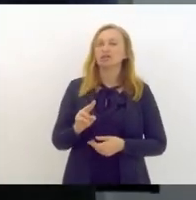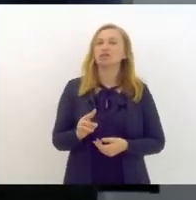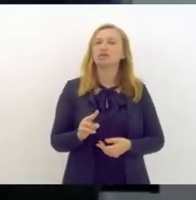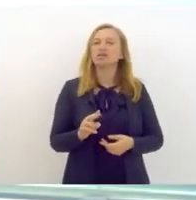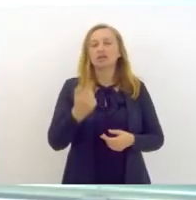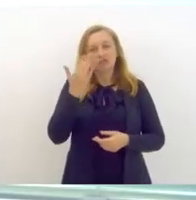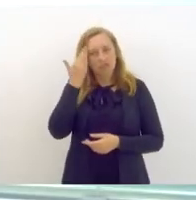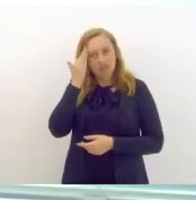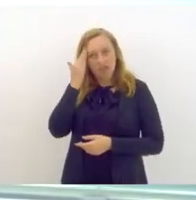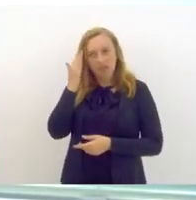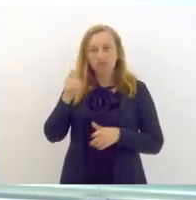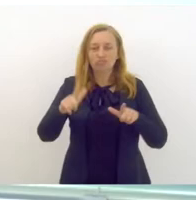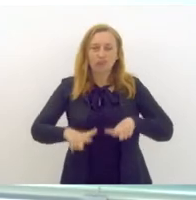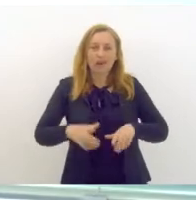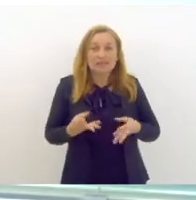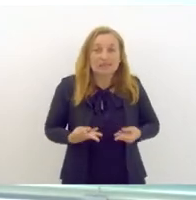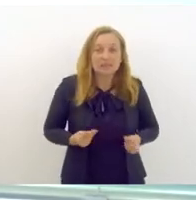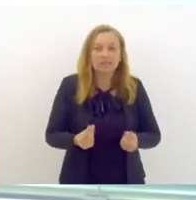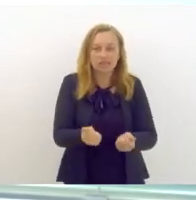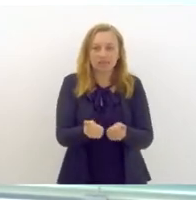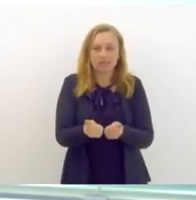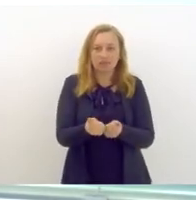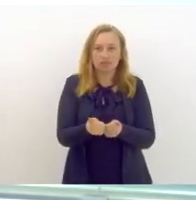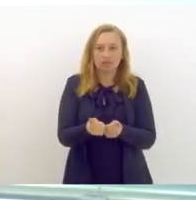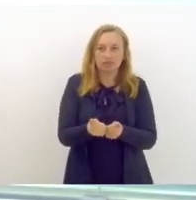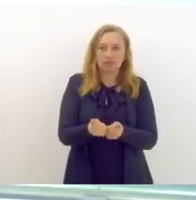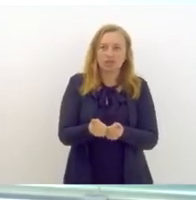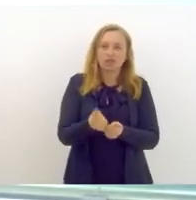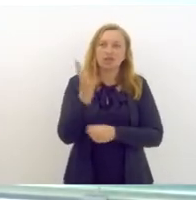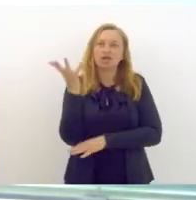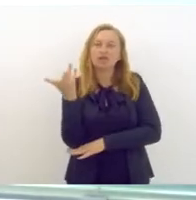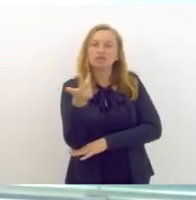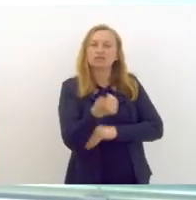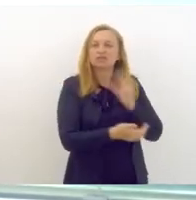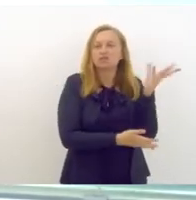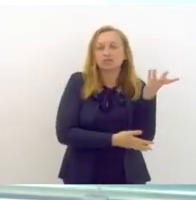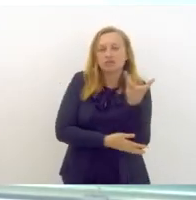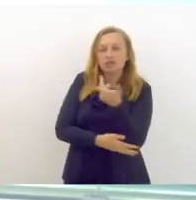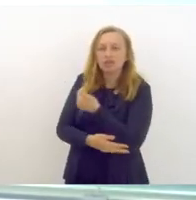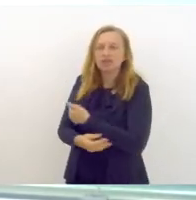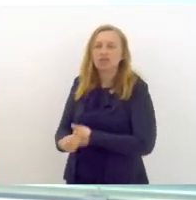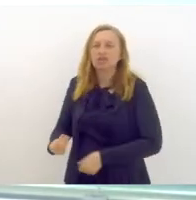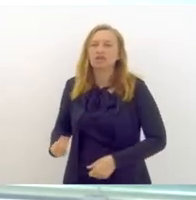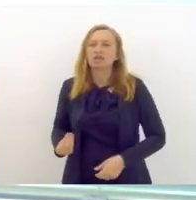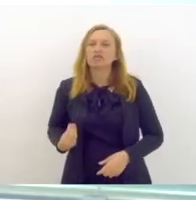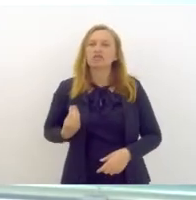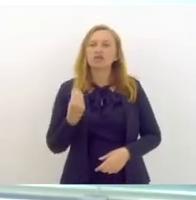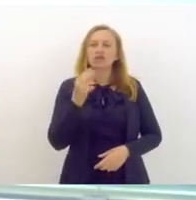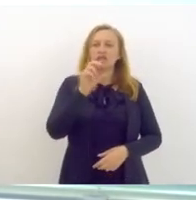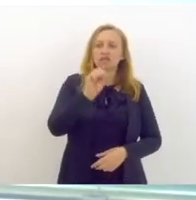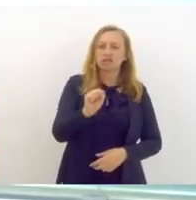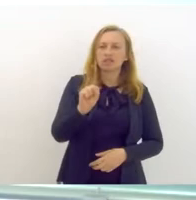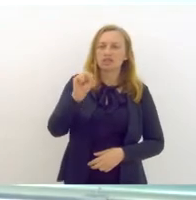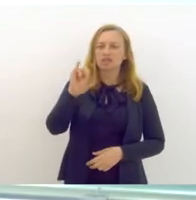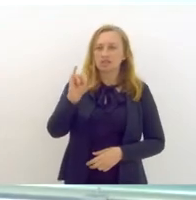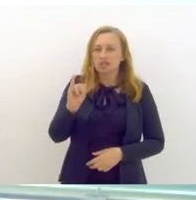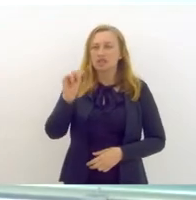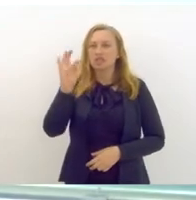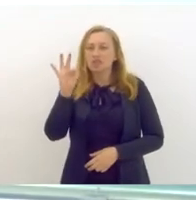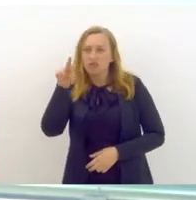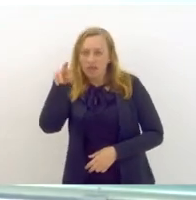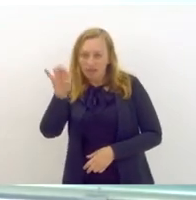numa área muito delicada. A categoria Natureza Refúgio de Vida Silvestre realmente é uma unidade, uma categoria que a gente ainda